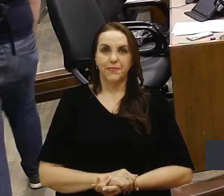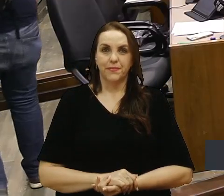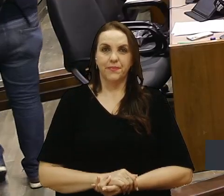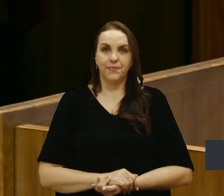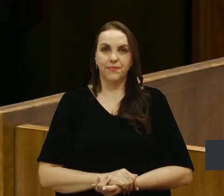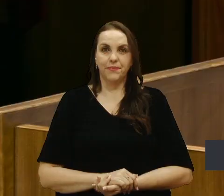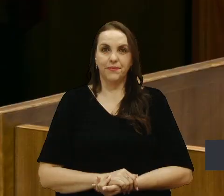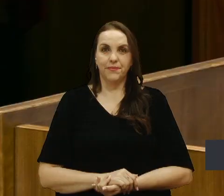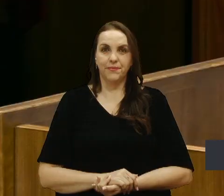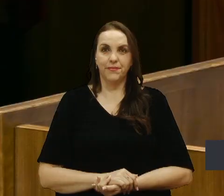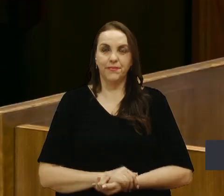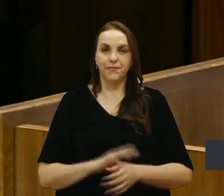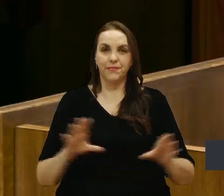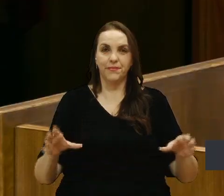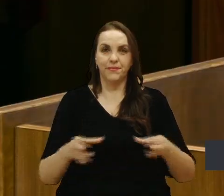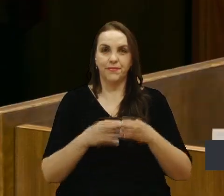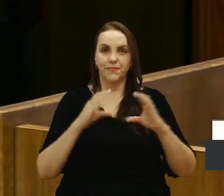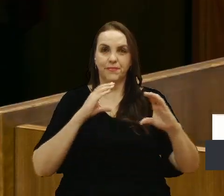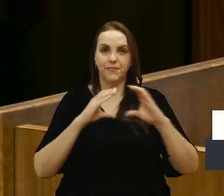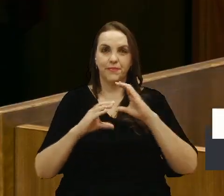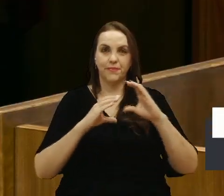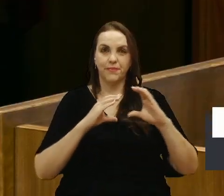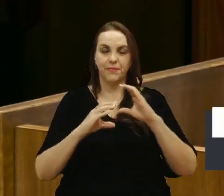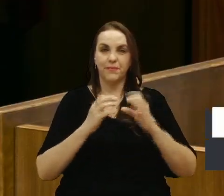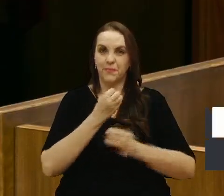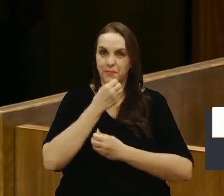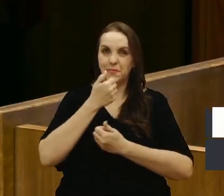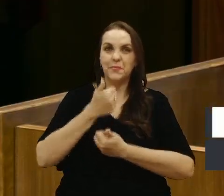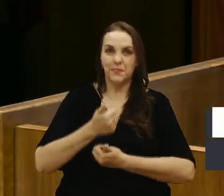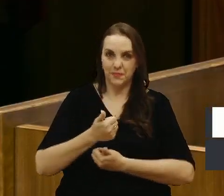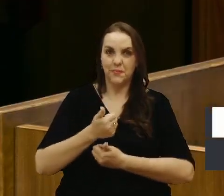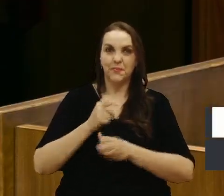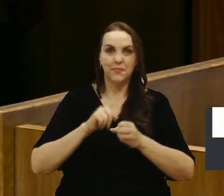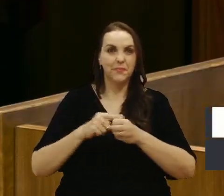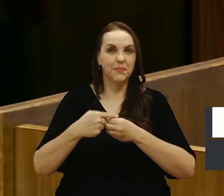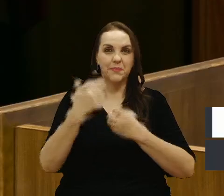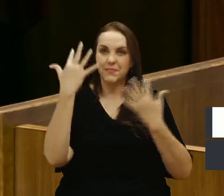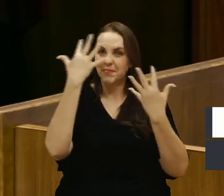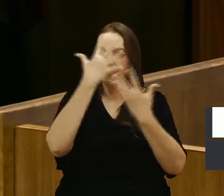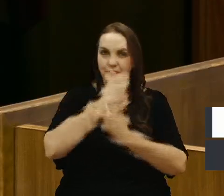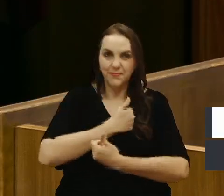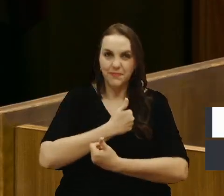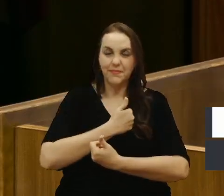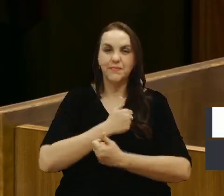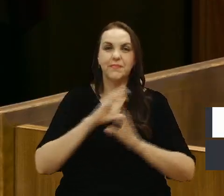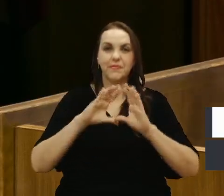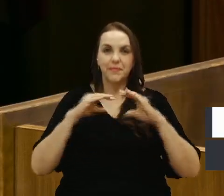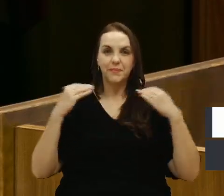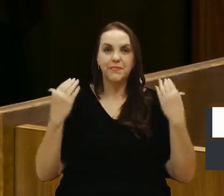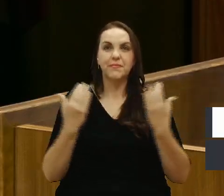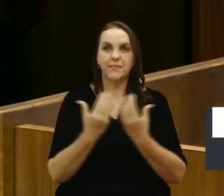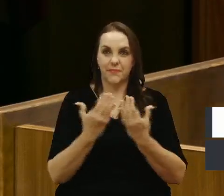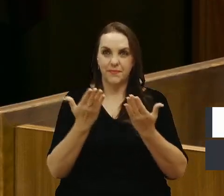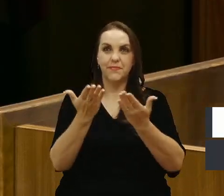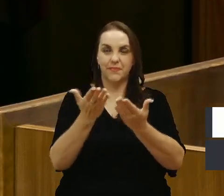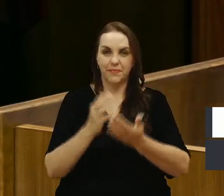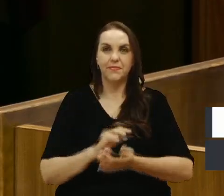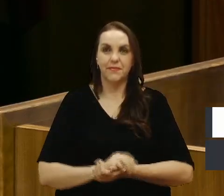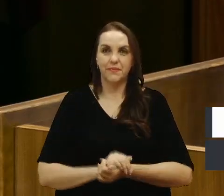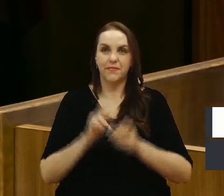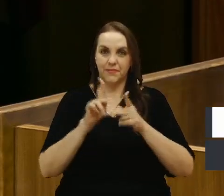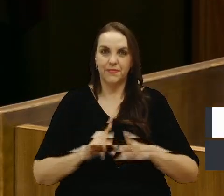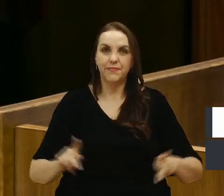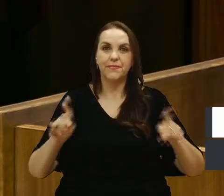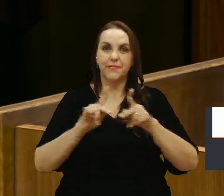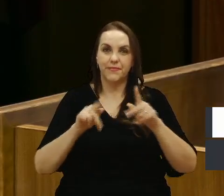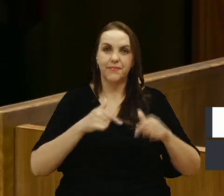Parabenizar a equipe da comunicação da TV, ficou muito bom, mostra nossa cidade linda, nossa comunidade, nossa população que